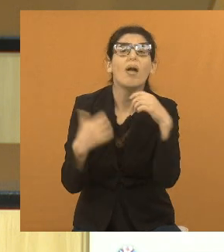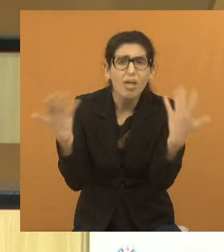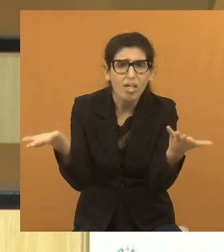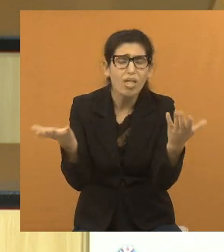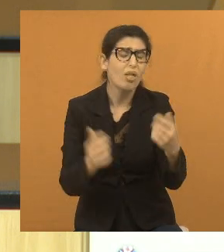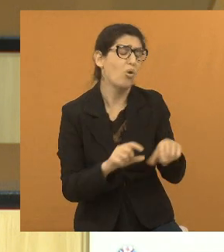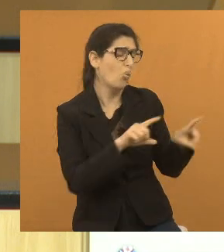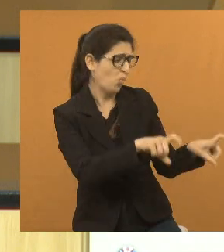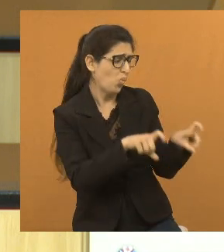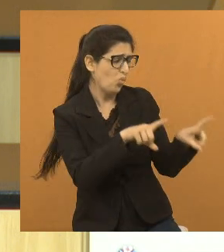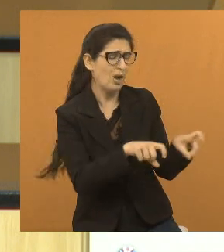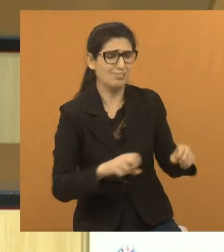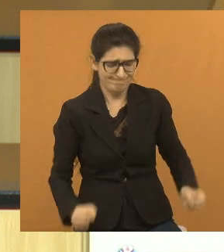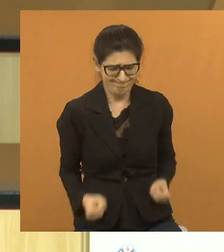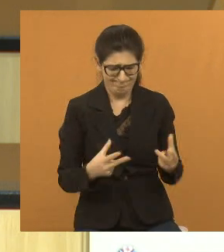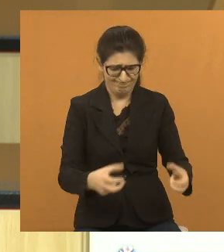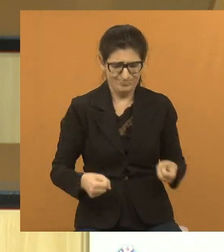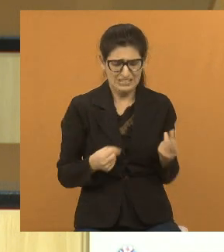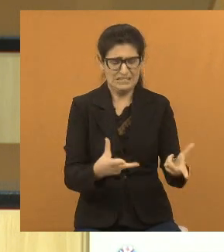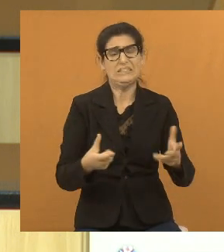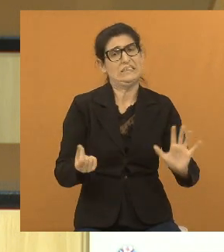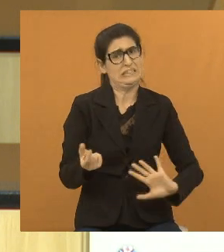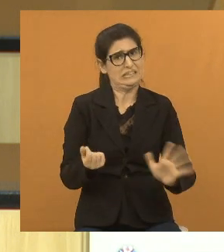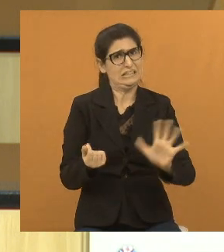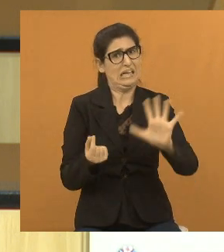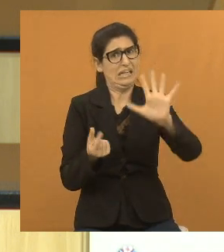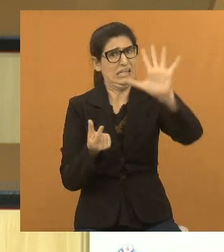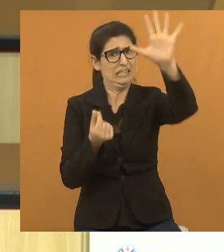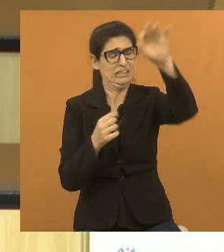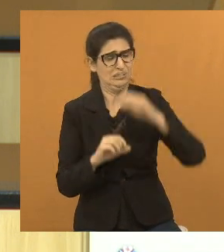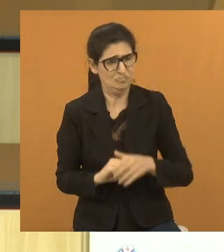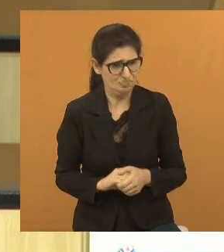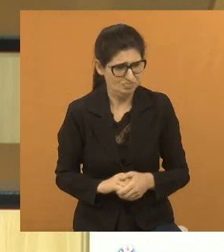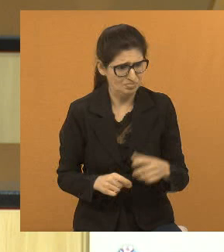o custo fica um pouco alto por conta